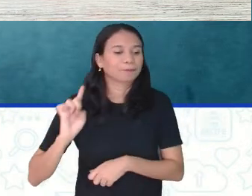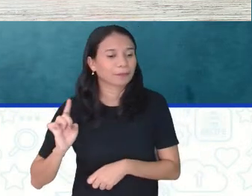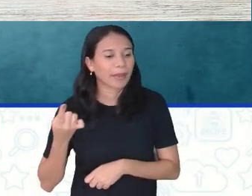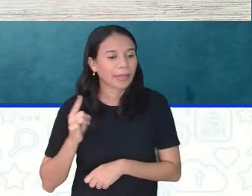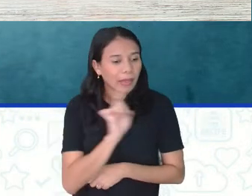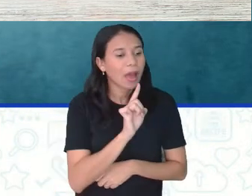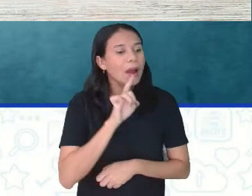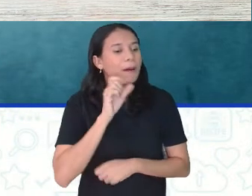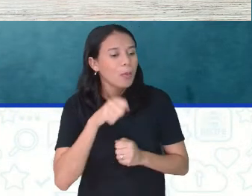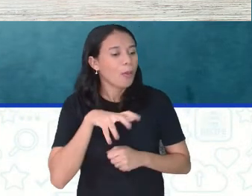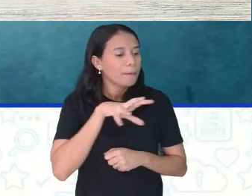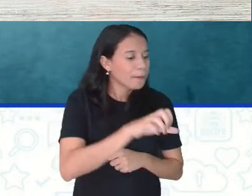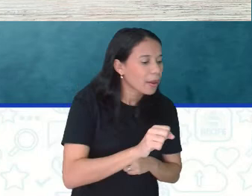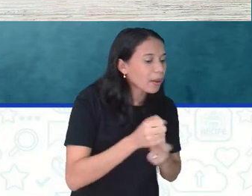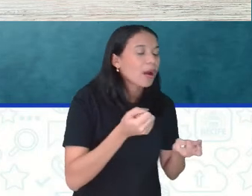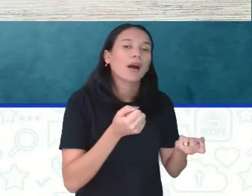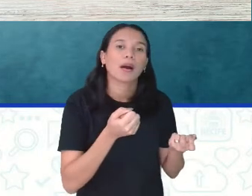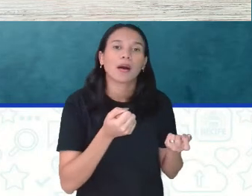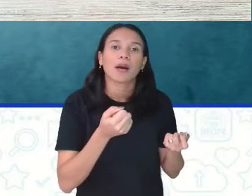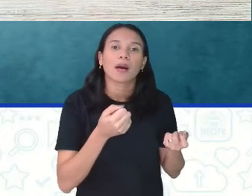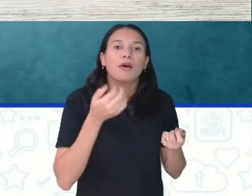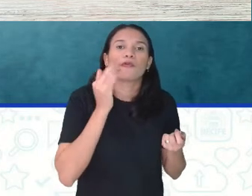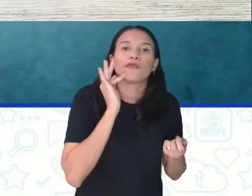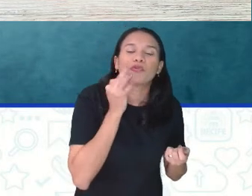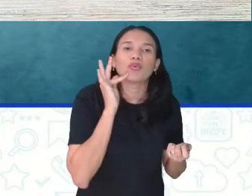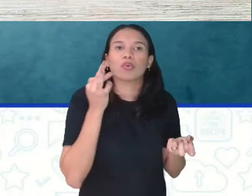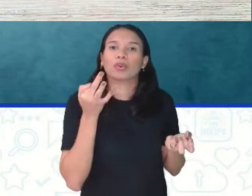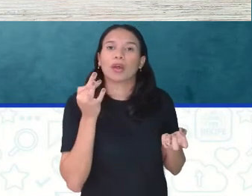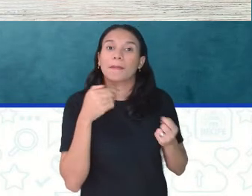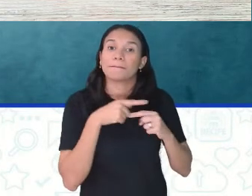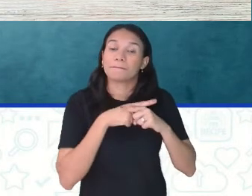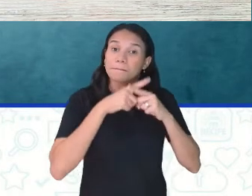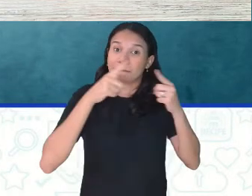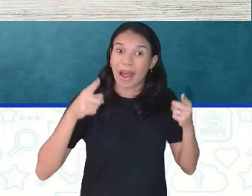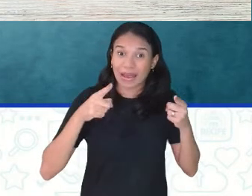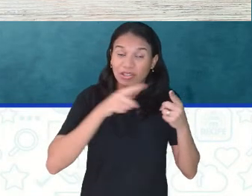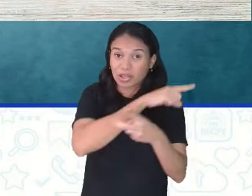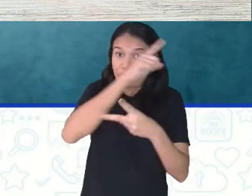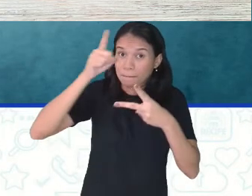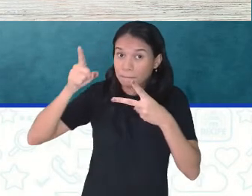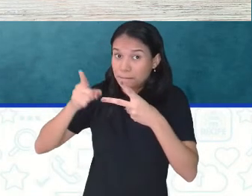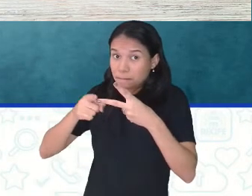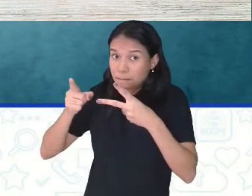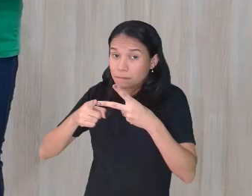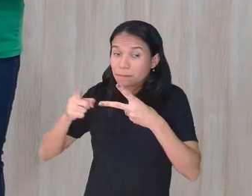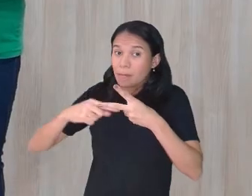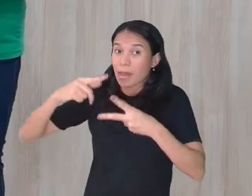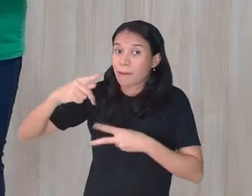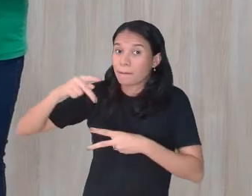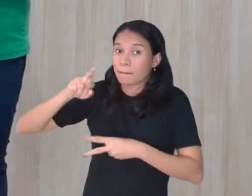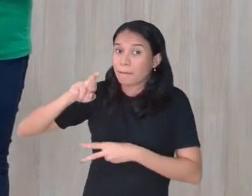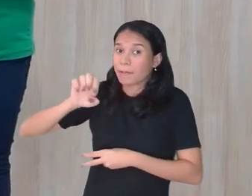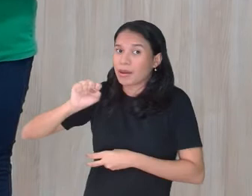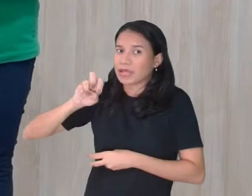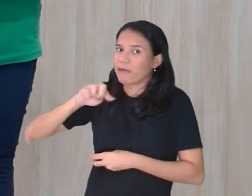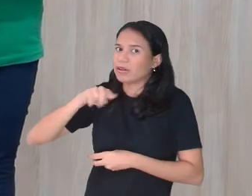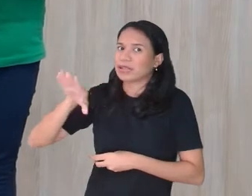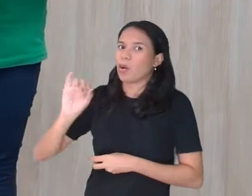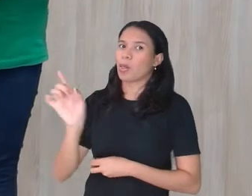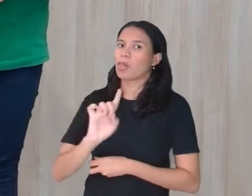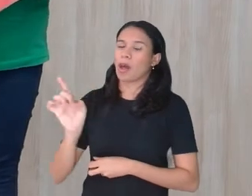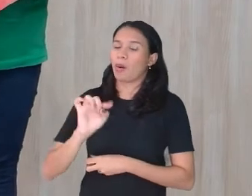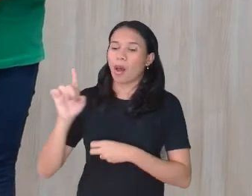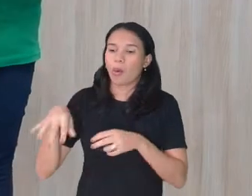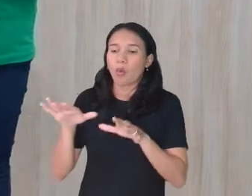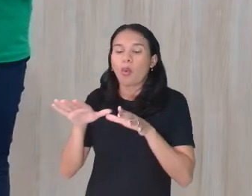recolher gravetos, você pode recolher frutos, mas na área de preservação não. É um local que vai